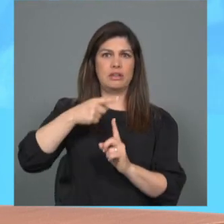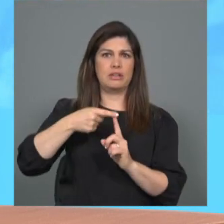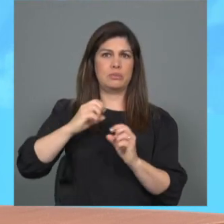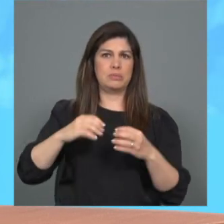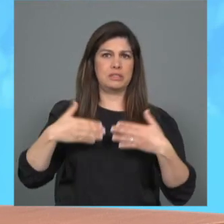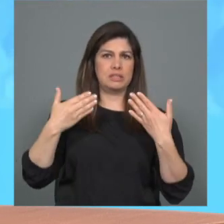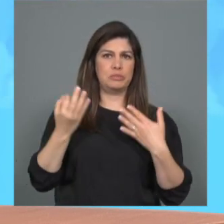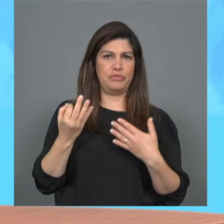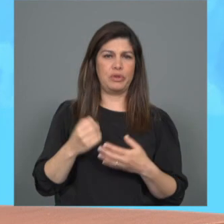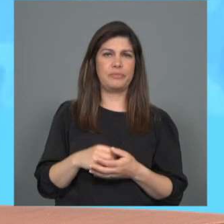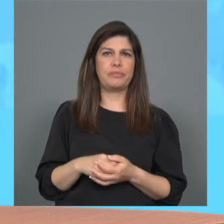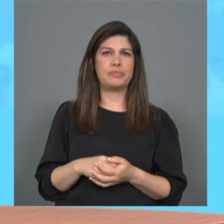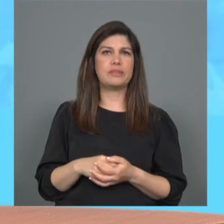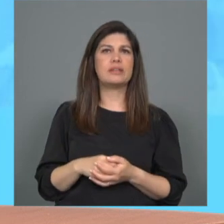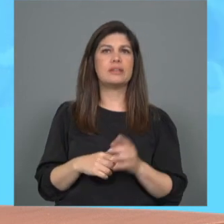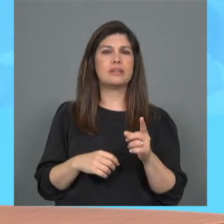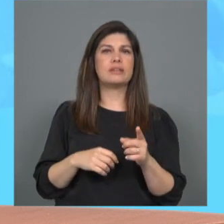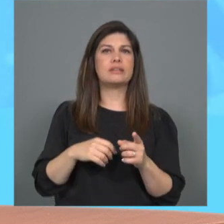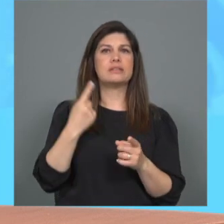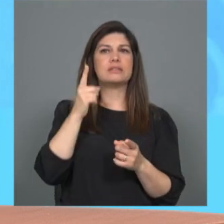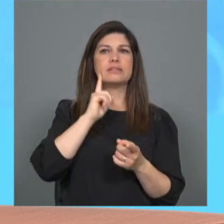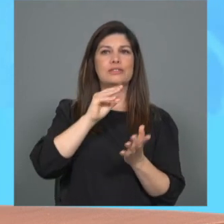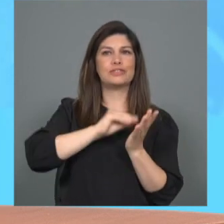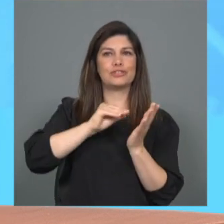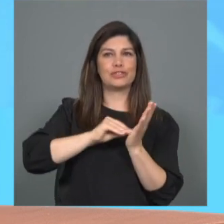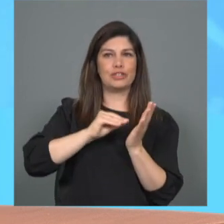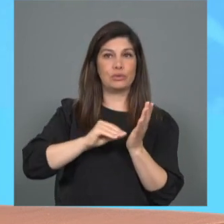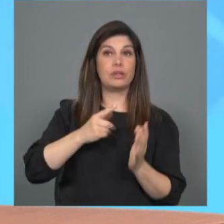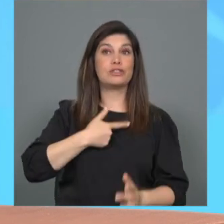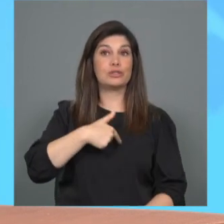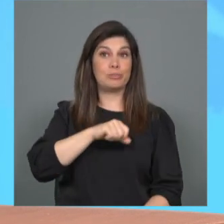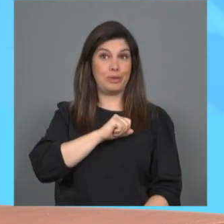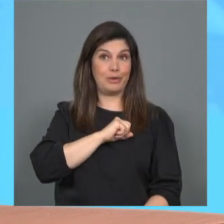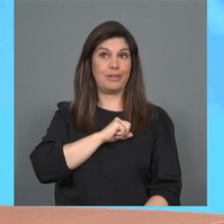passado, que é de uma escritora espanhola